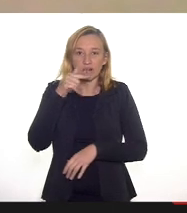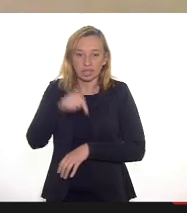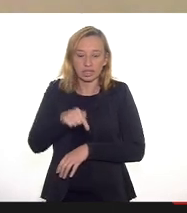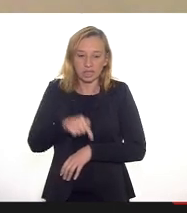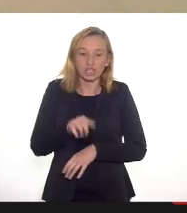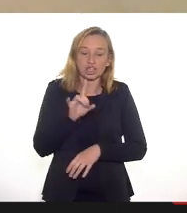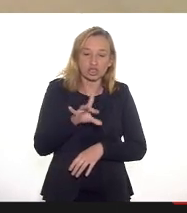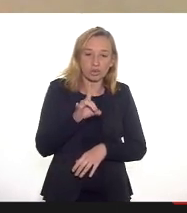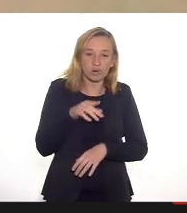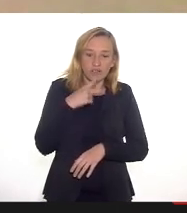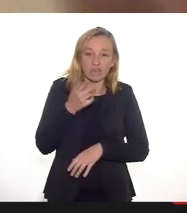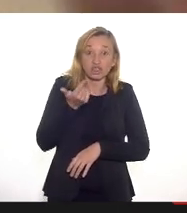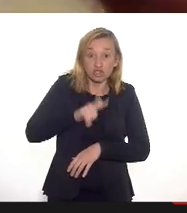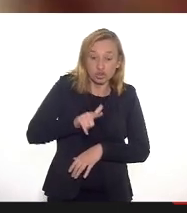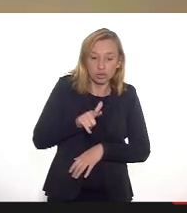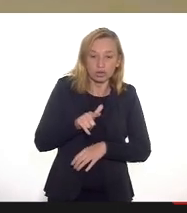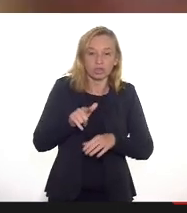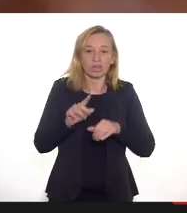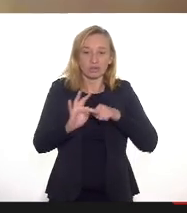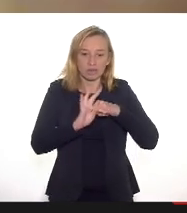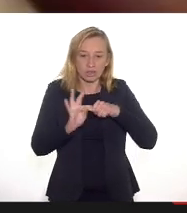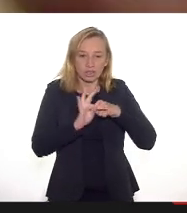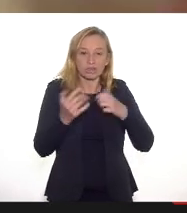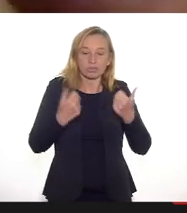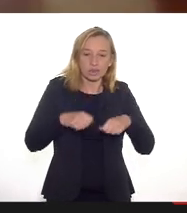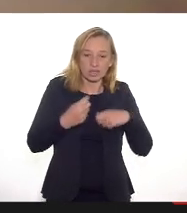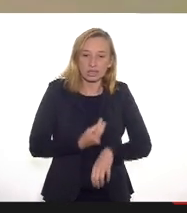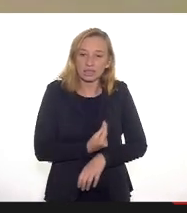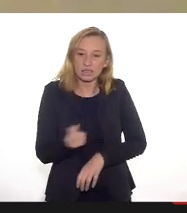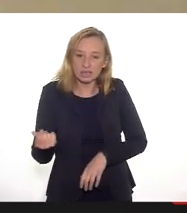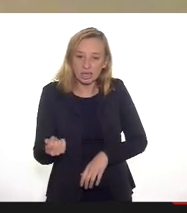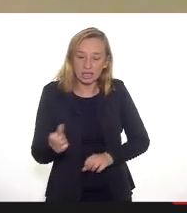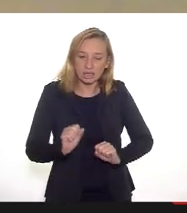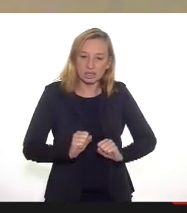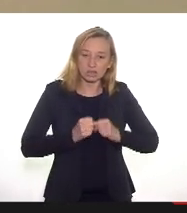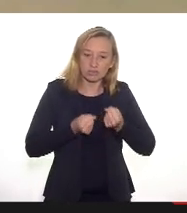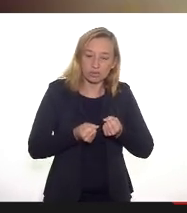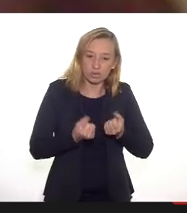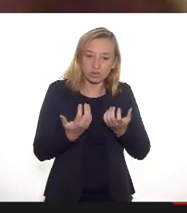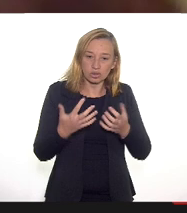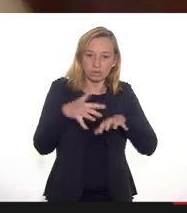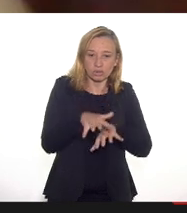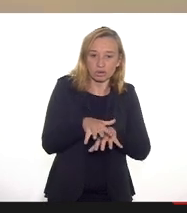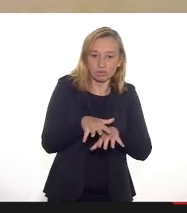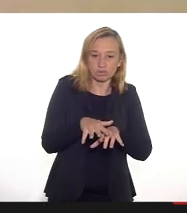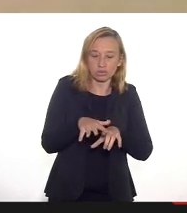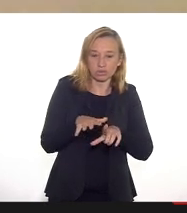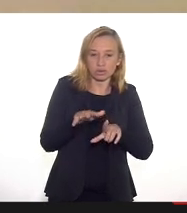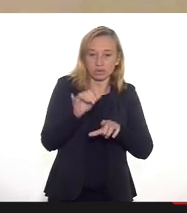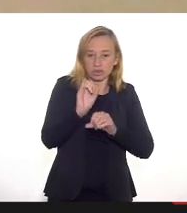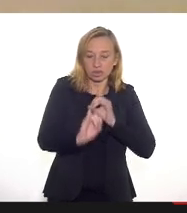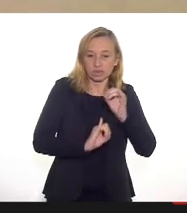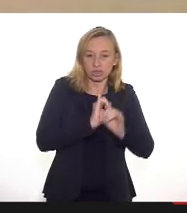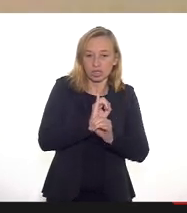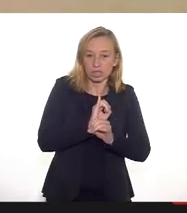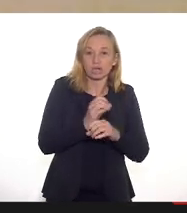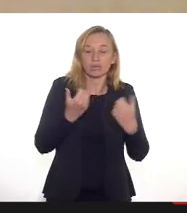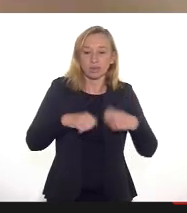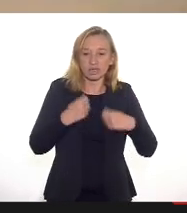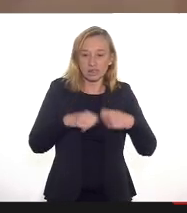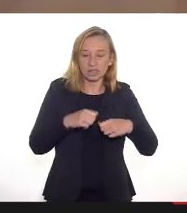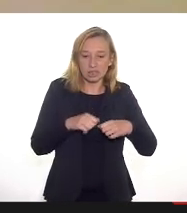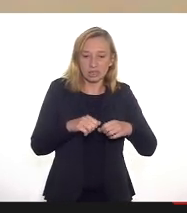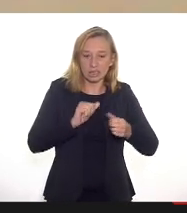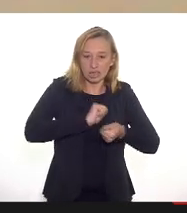só para frisar de novo, que a FAETEC precisa sair desse fosso de exclusão digital. A internet tem que ser patrocinada para estudantes.